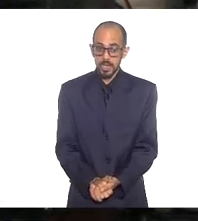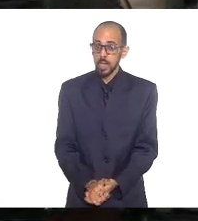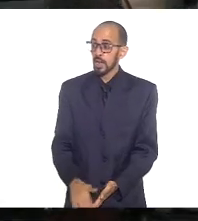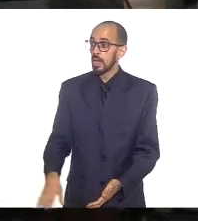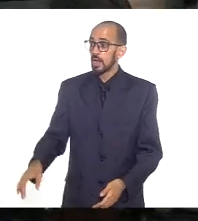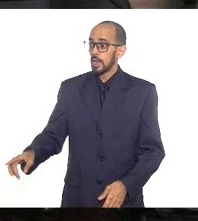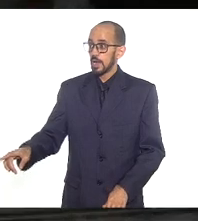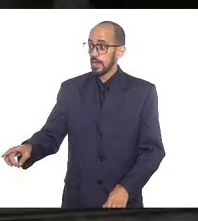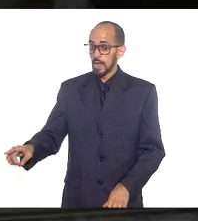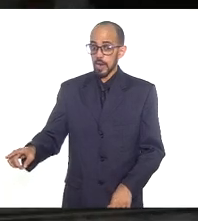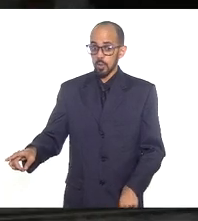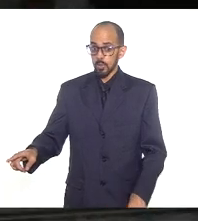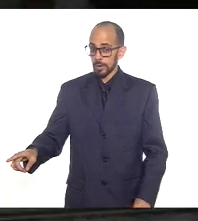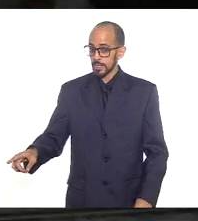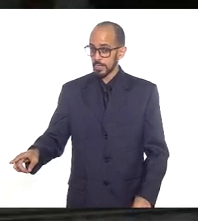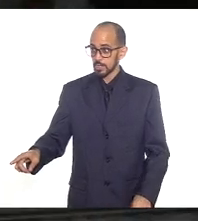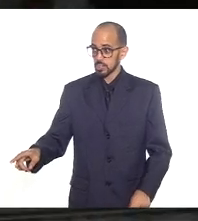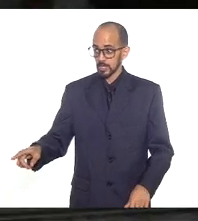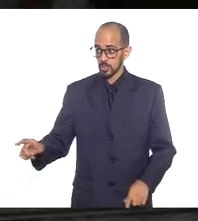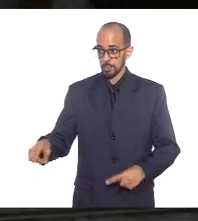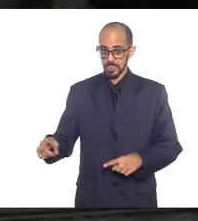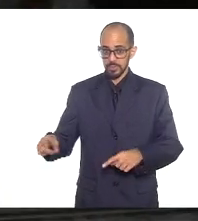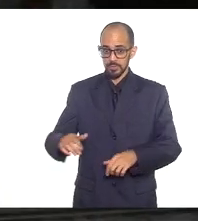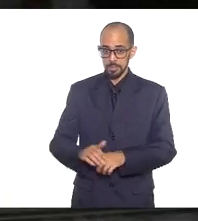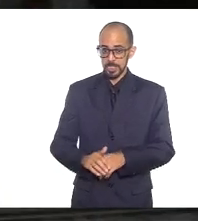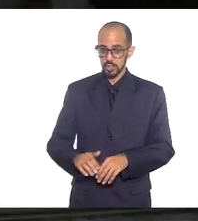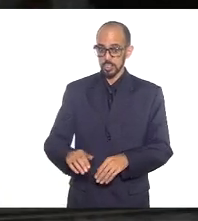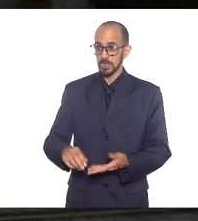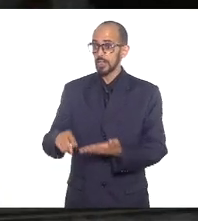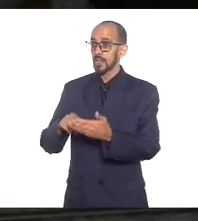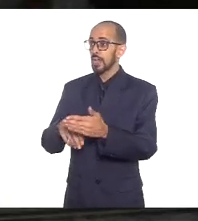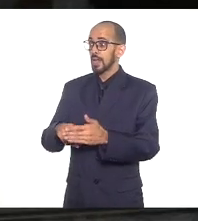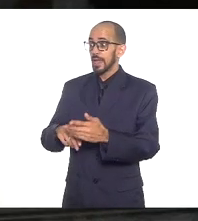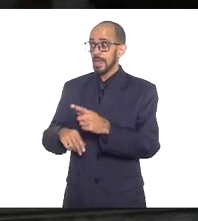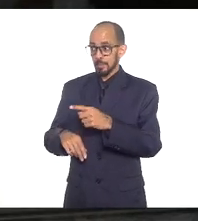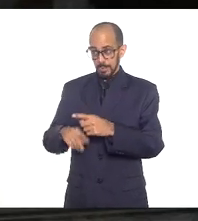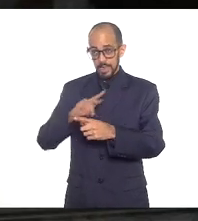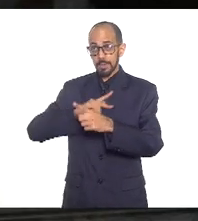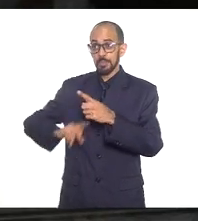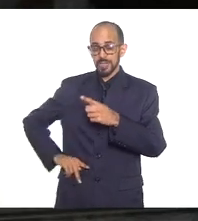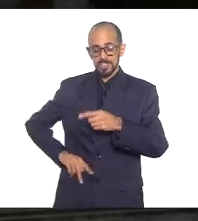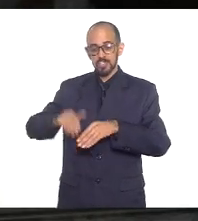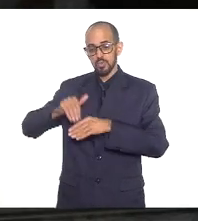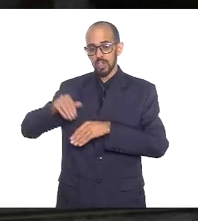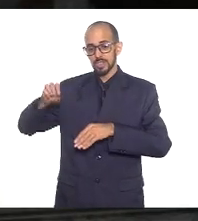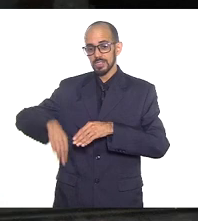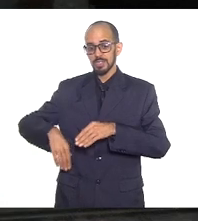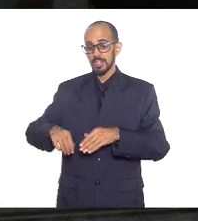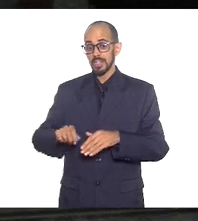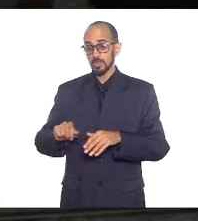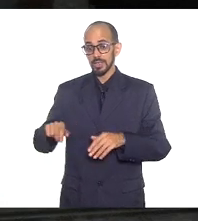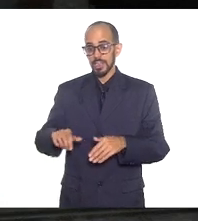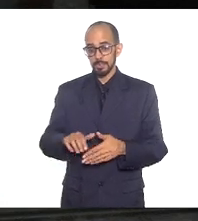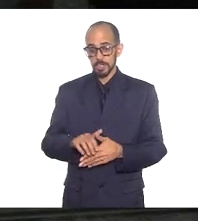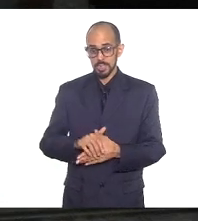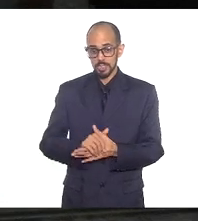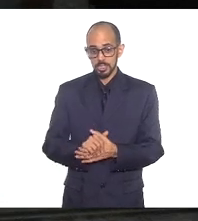Presidente votou favorável, sim. Colho o voto da deputada